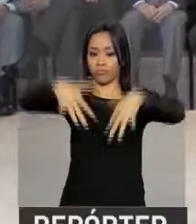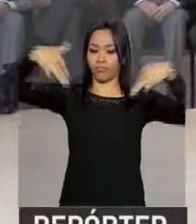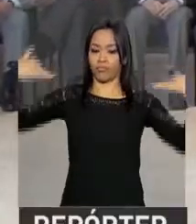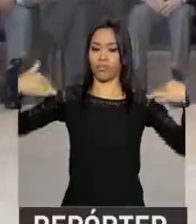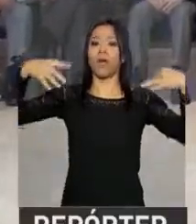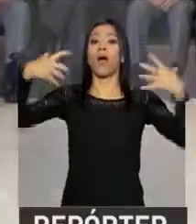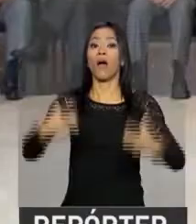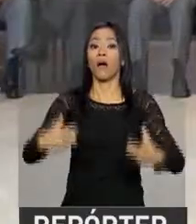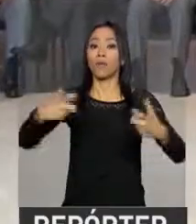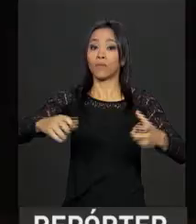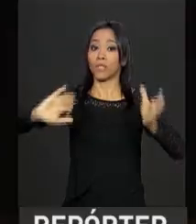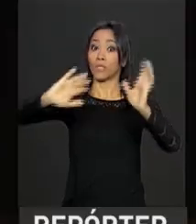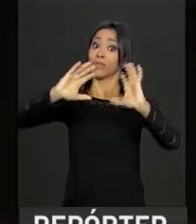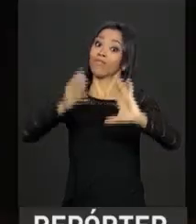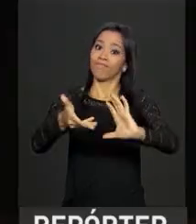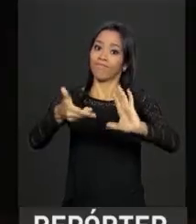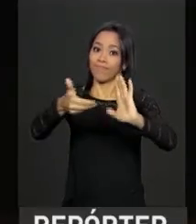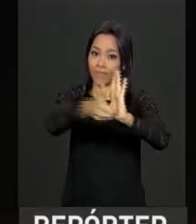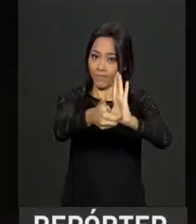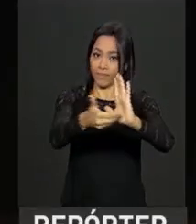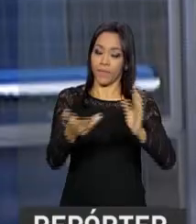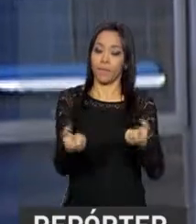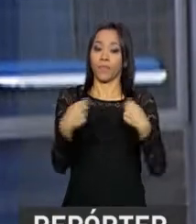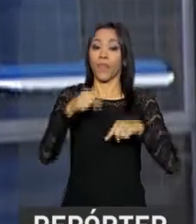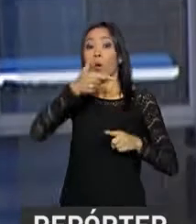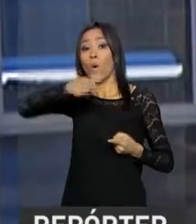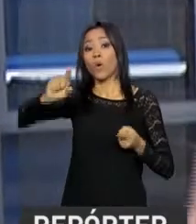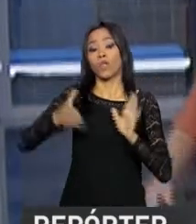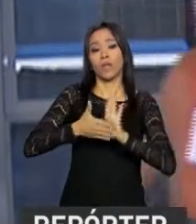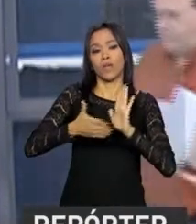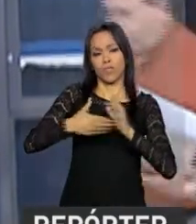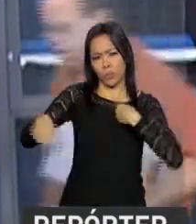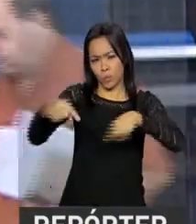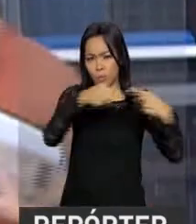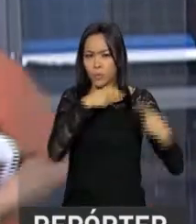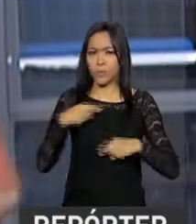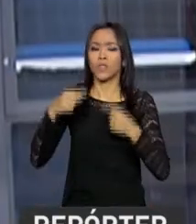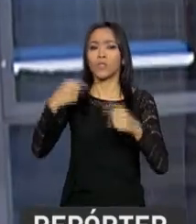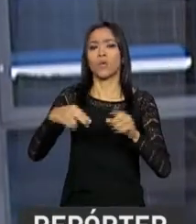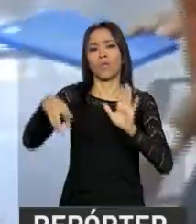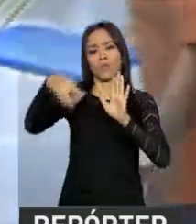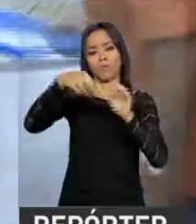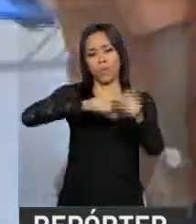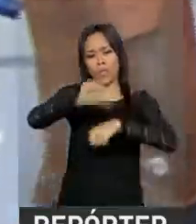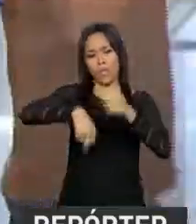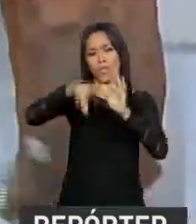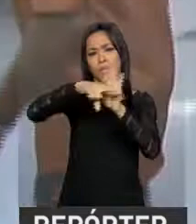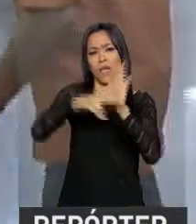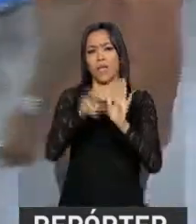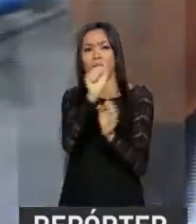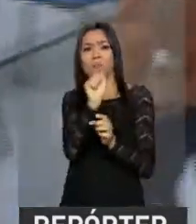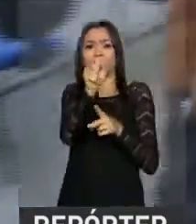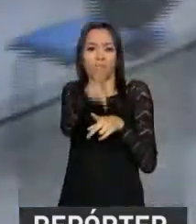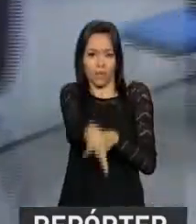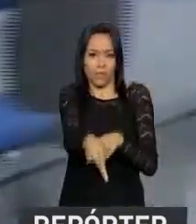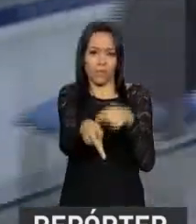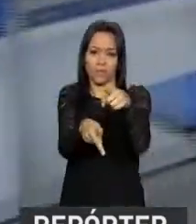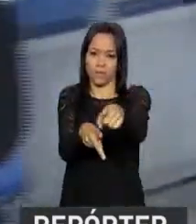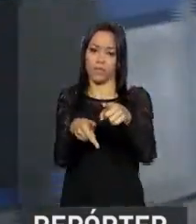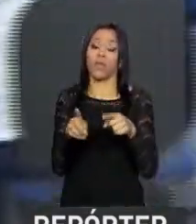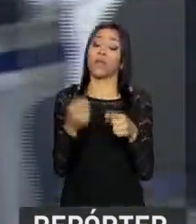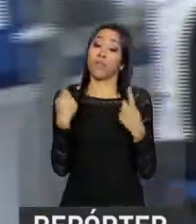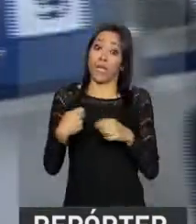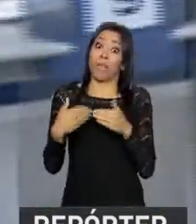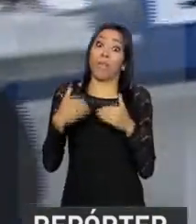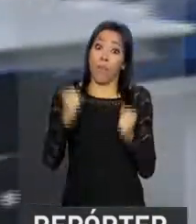outro tema discutido no encontro do alvorada foi a proposta da reforma da previdência social a meta é tornar o sistema sustentável a longo